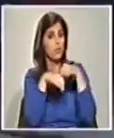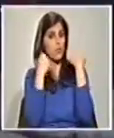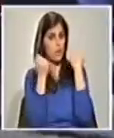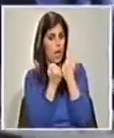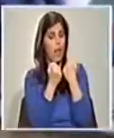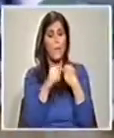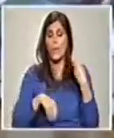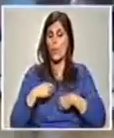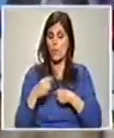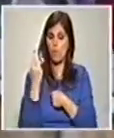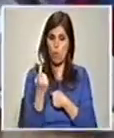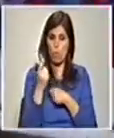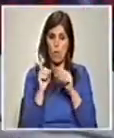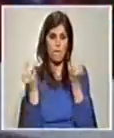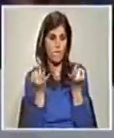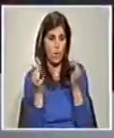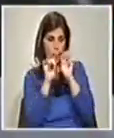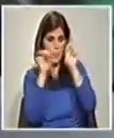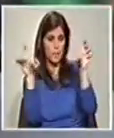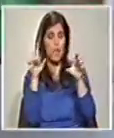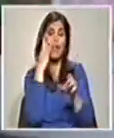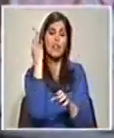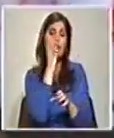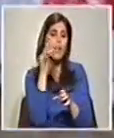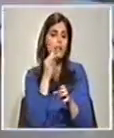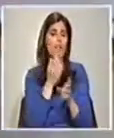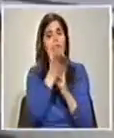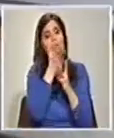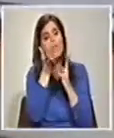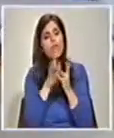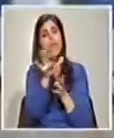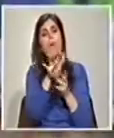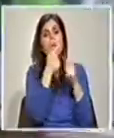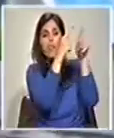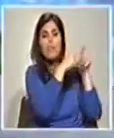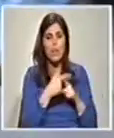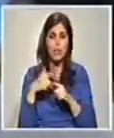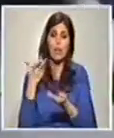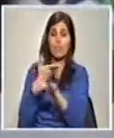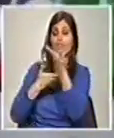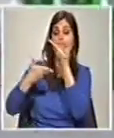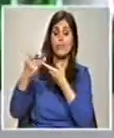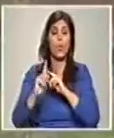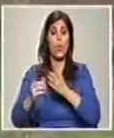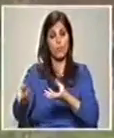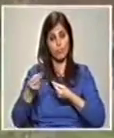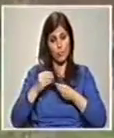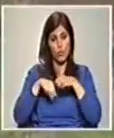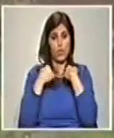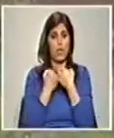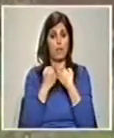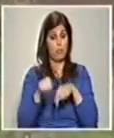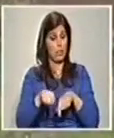das preocupações das empresas que procuram, pelos mais diversos meios, retribuir o que recebem da sociedade.